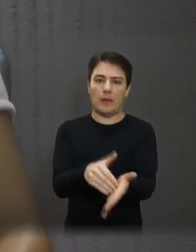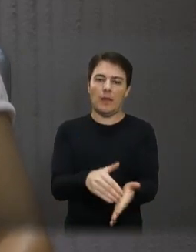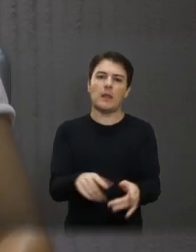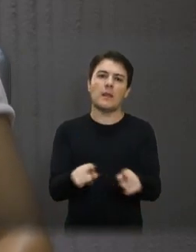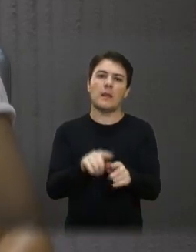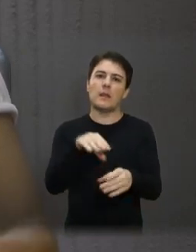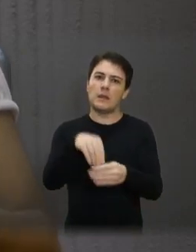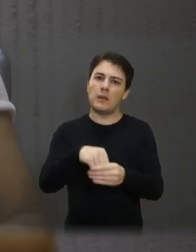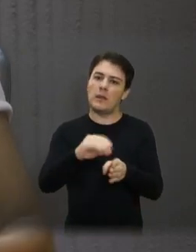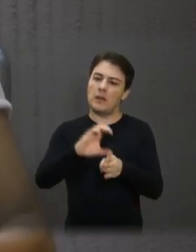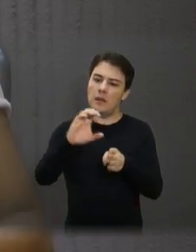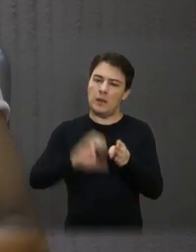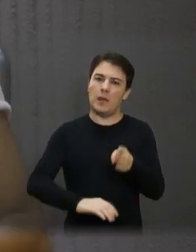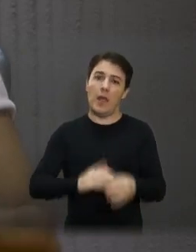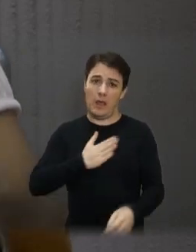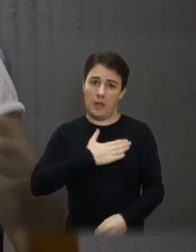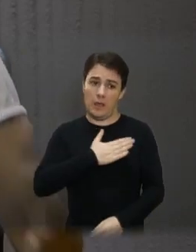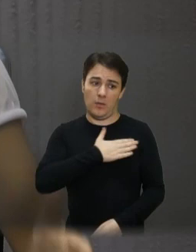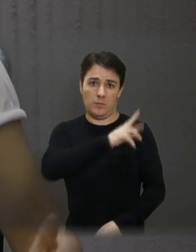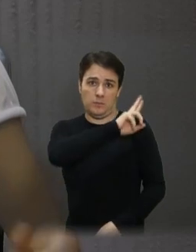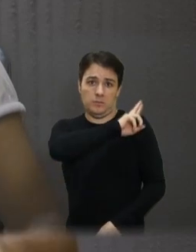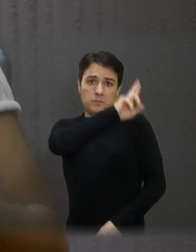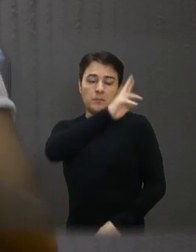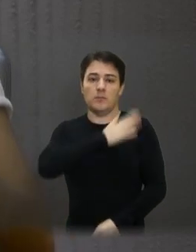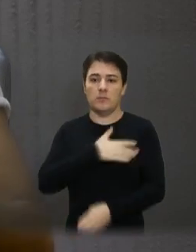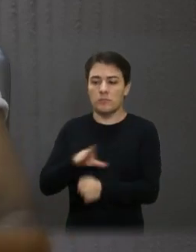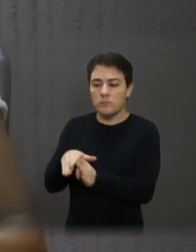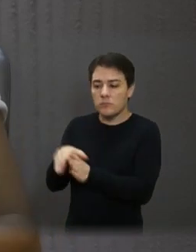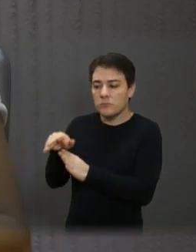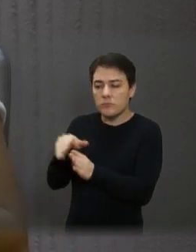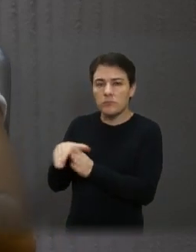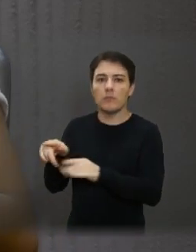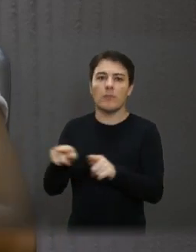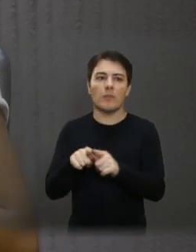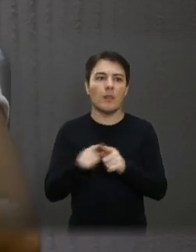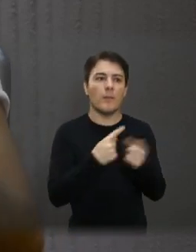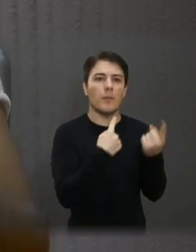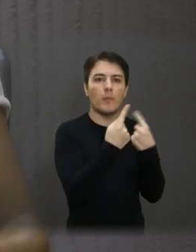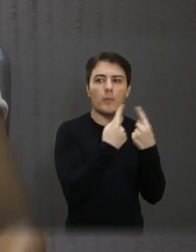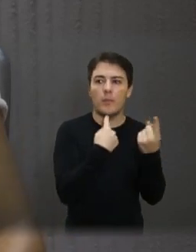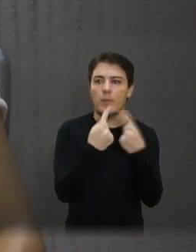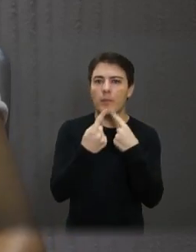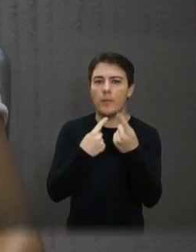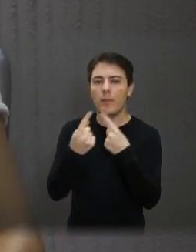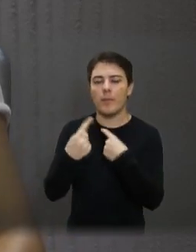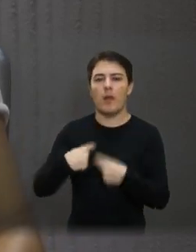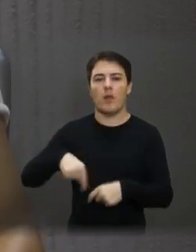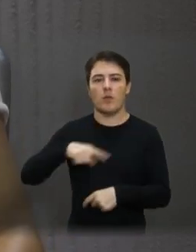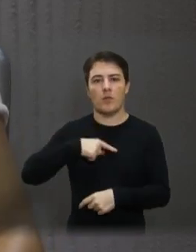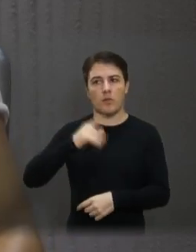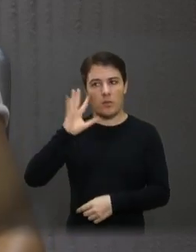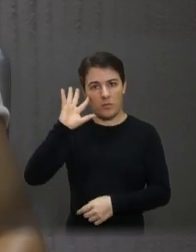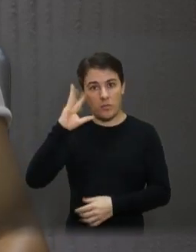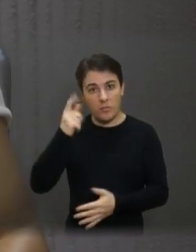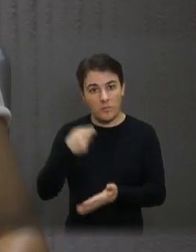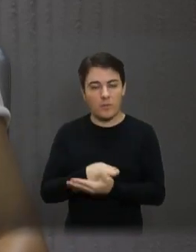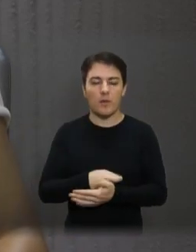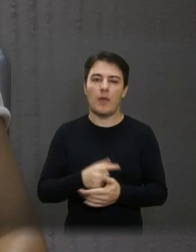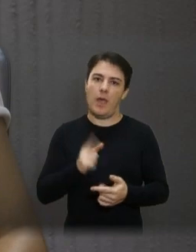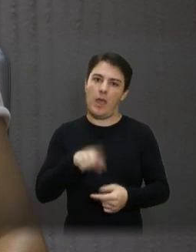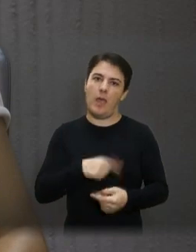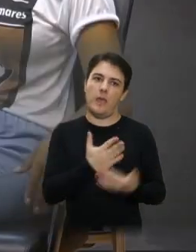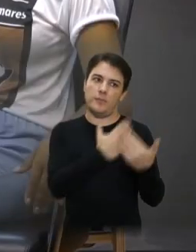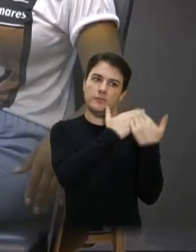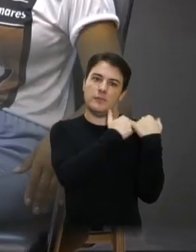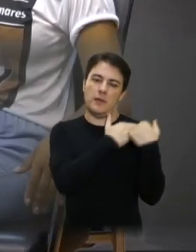dentro da câmara e ficará responsável por orientar meu partido de alugar fechar voto fechar questão é uma responsabilidade muito grande